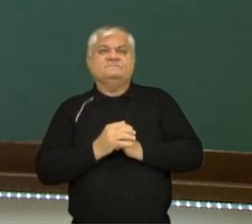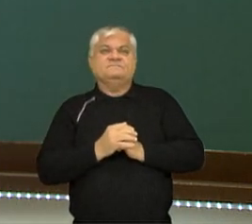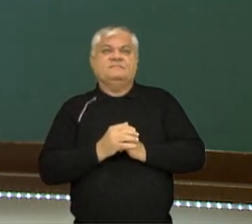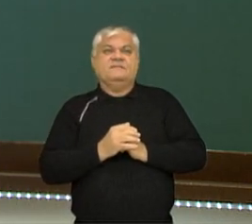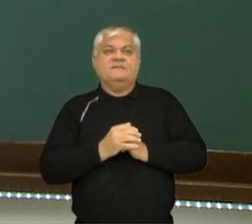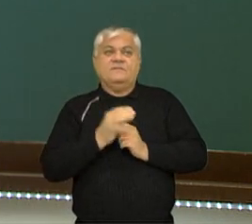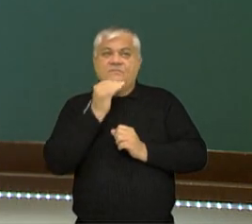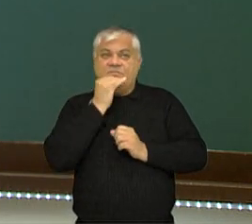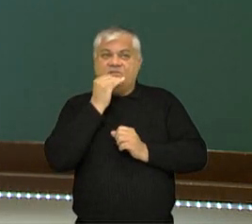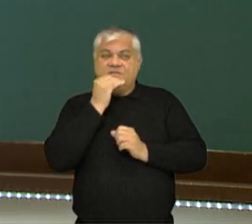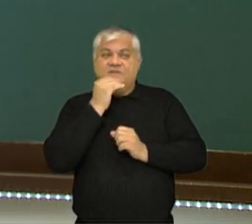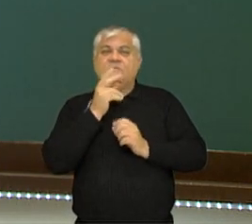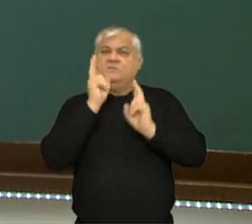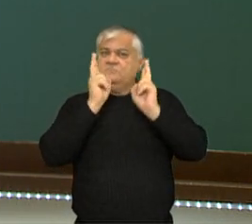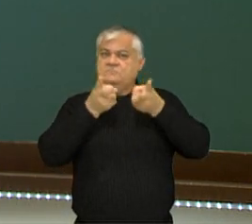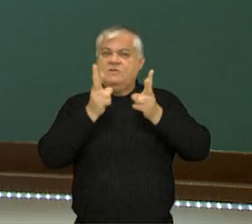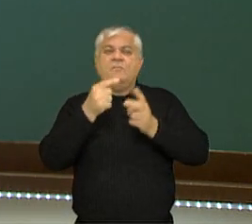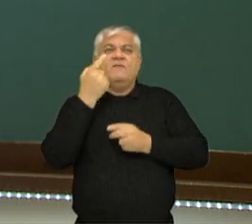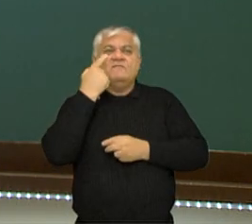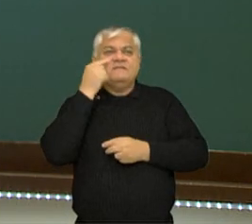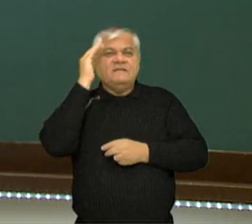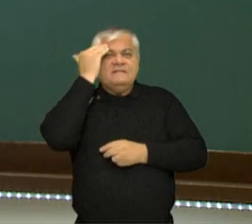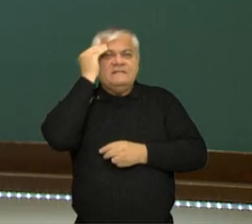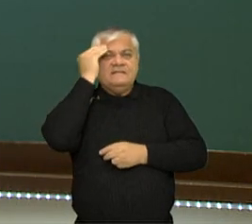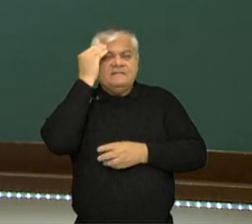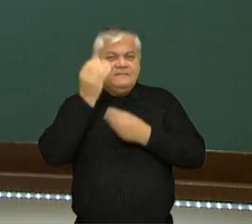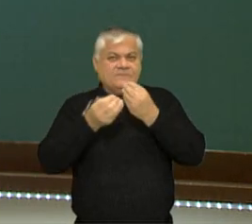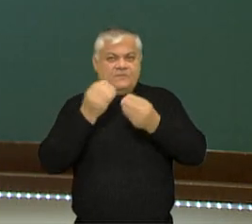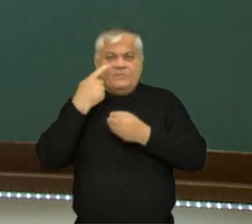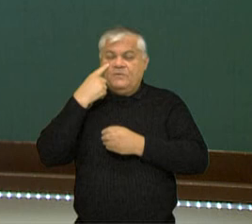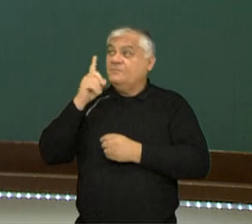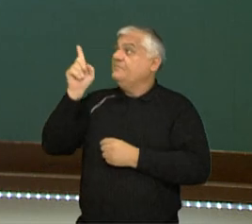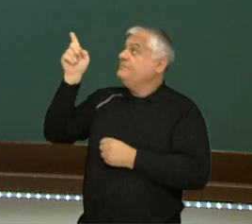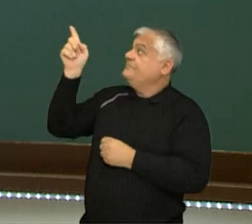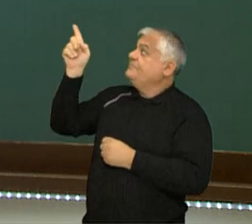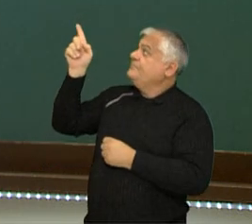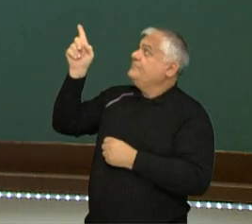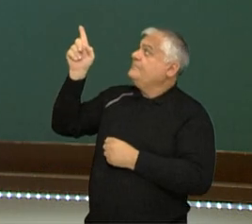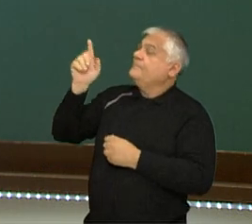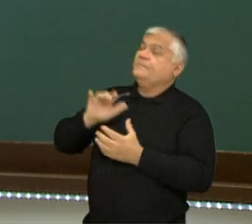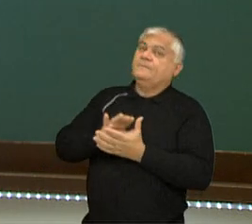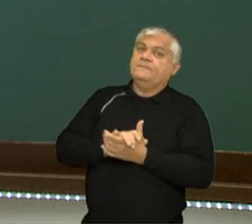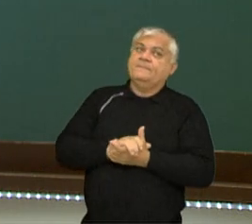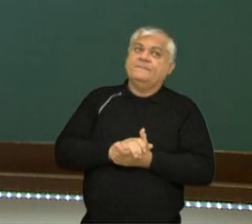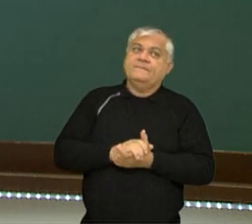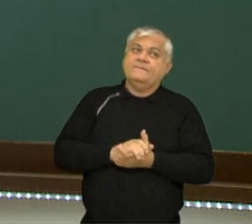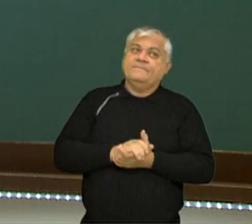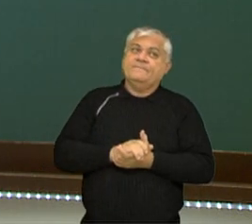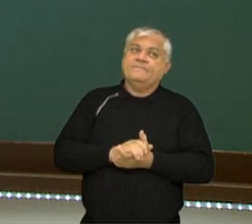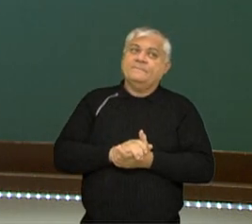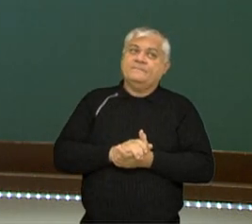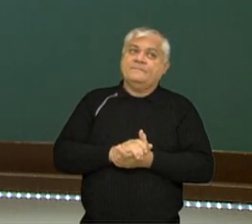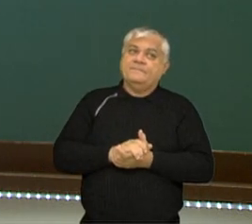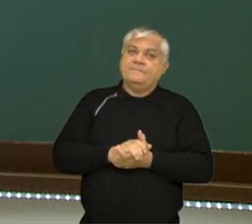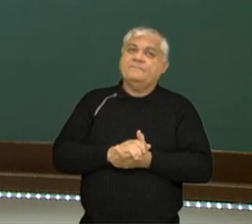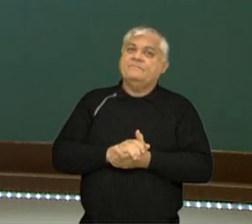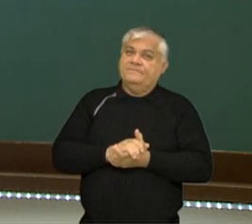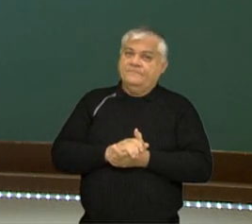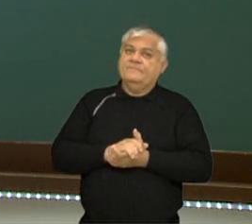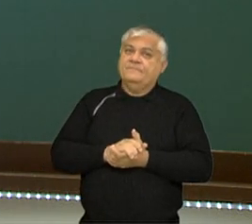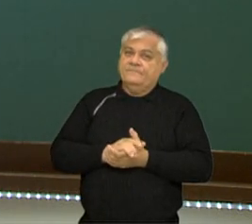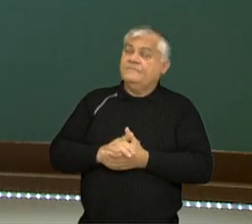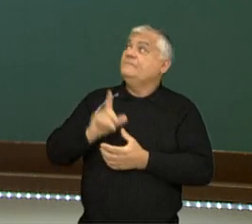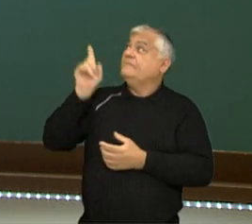professora colocou aqui, só para vocês perceberem, tá? Que eu posso resolver nesse formato